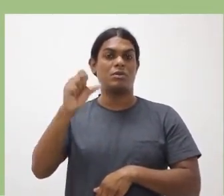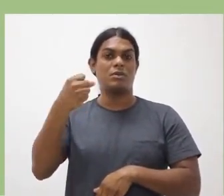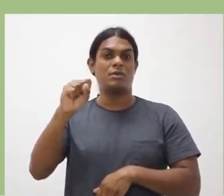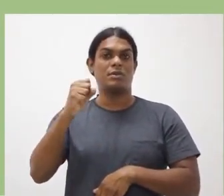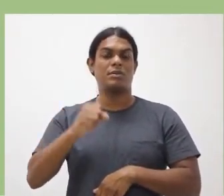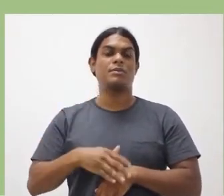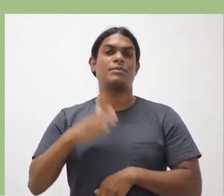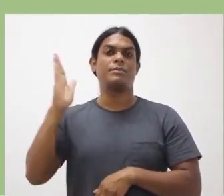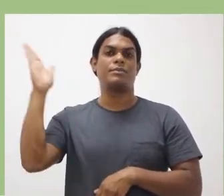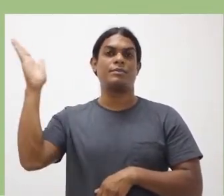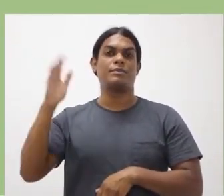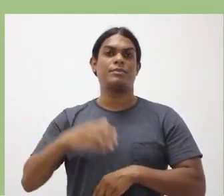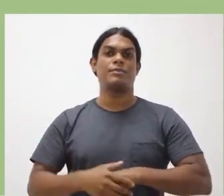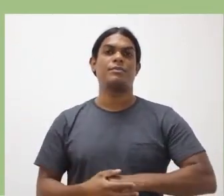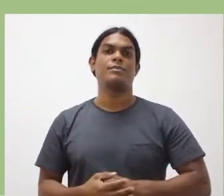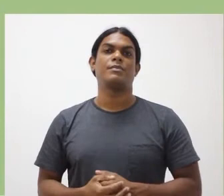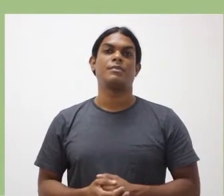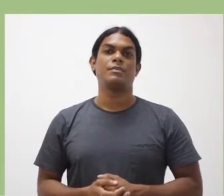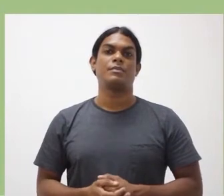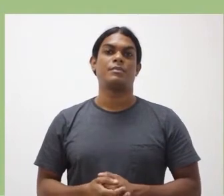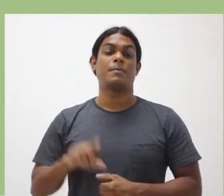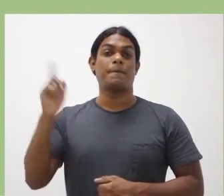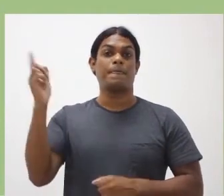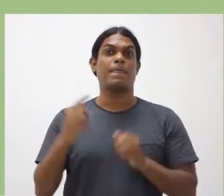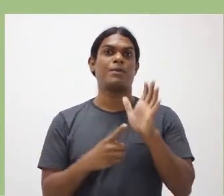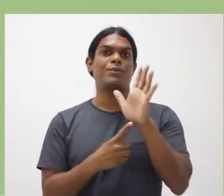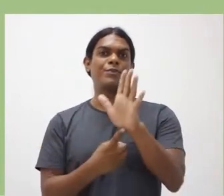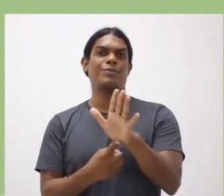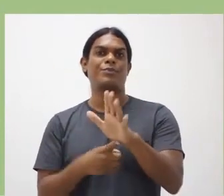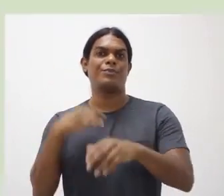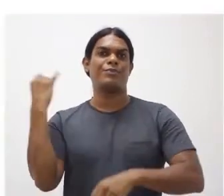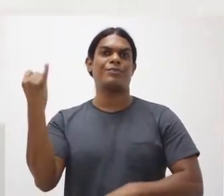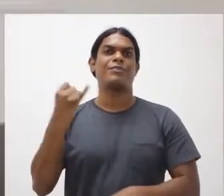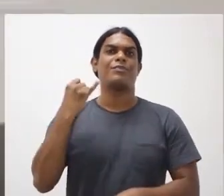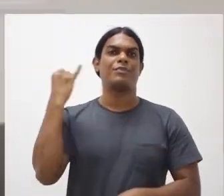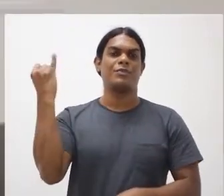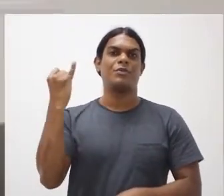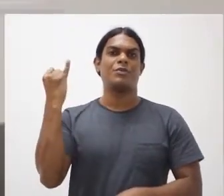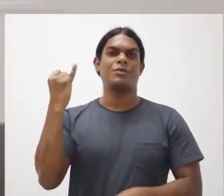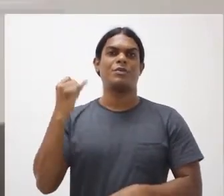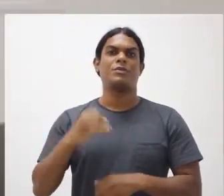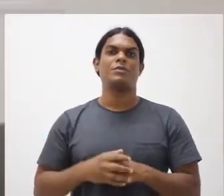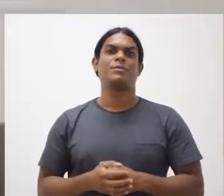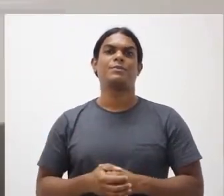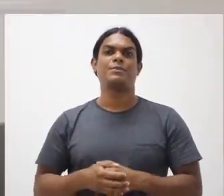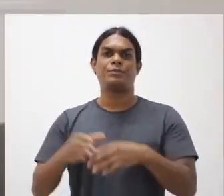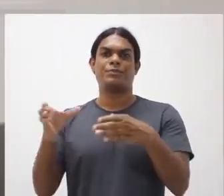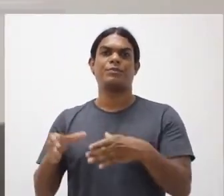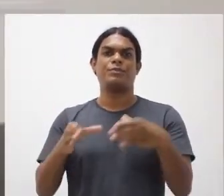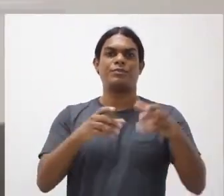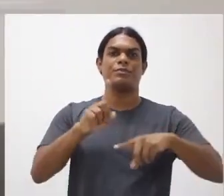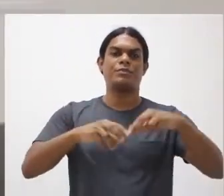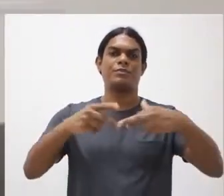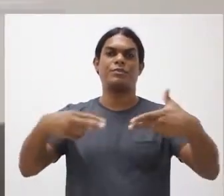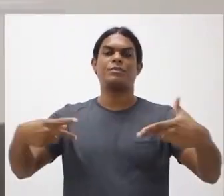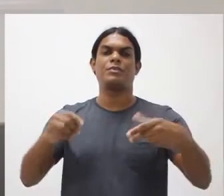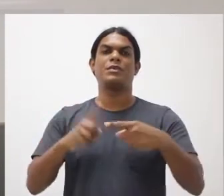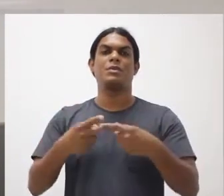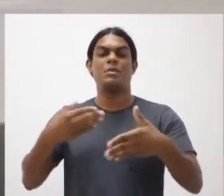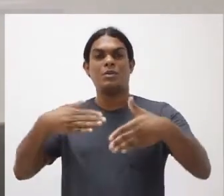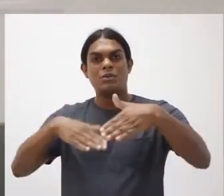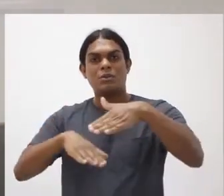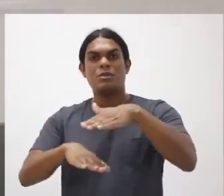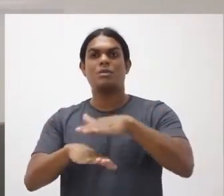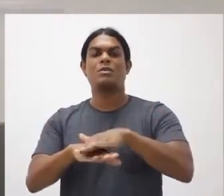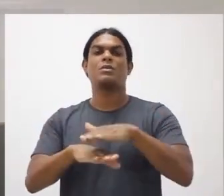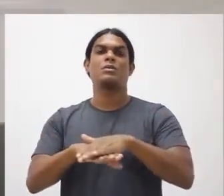18 trilhões de dólares. Isso demonstra a importância de selecionar bons equipamentos e de adequá-los